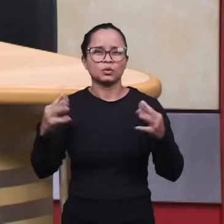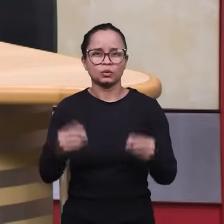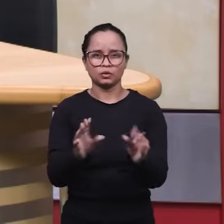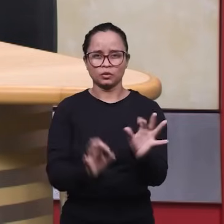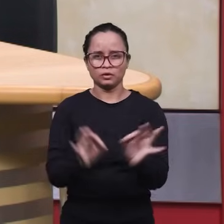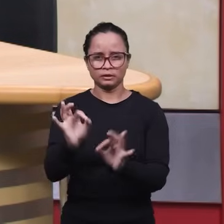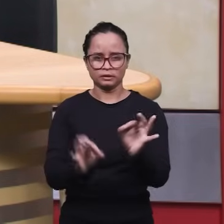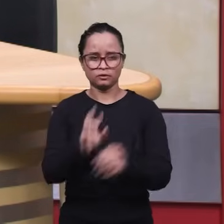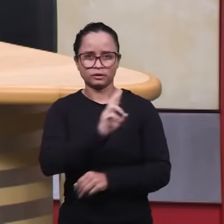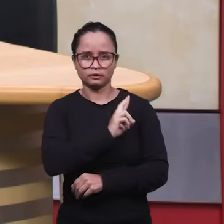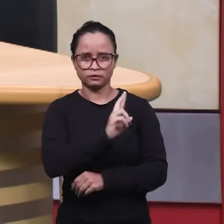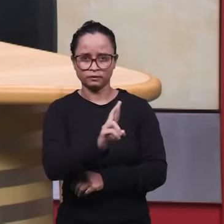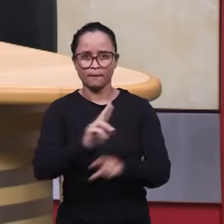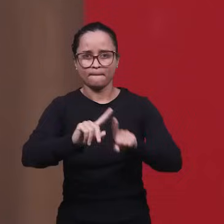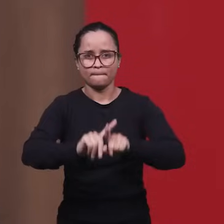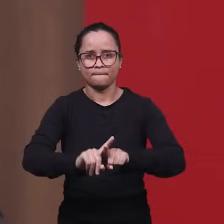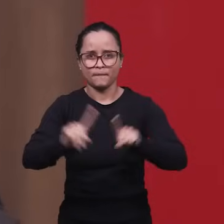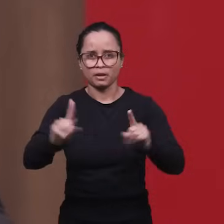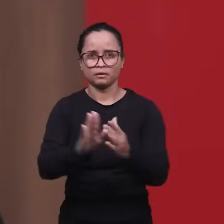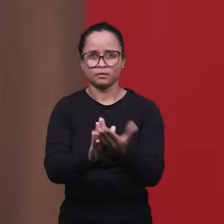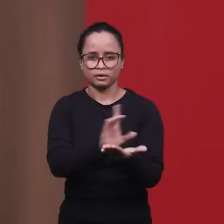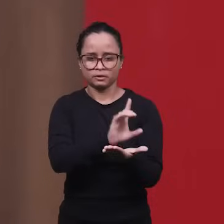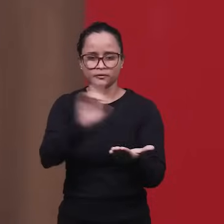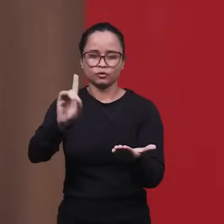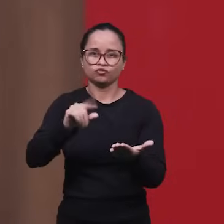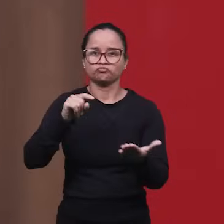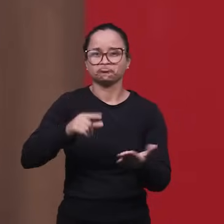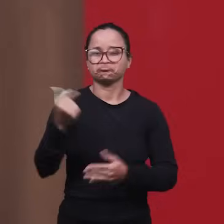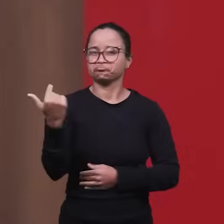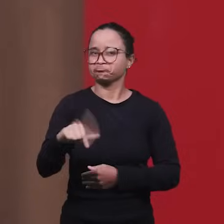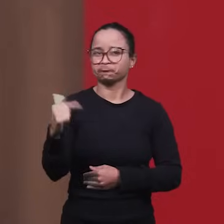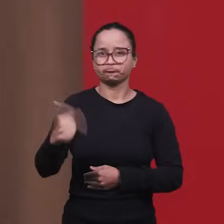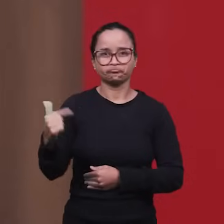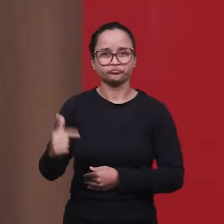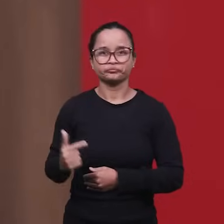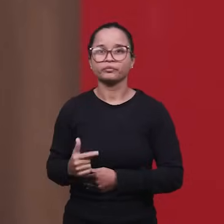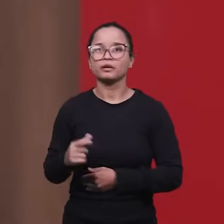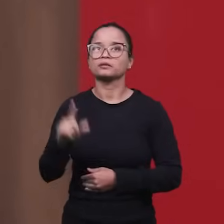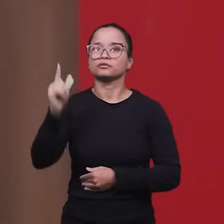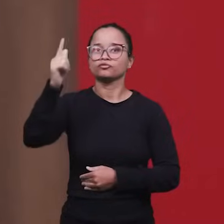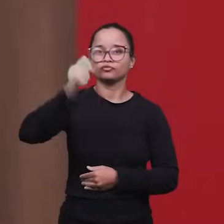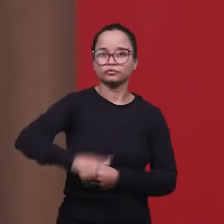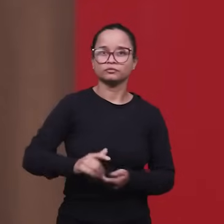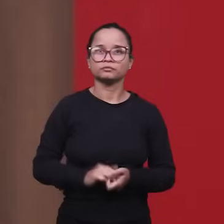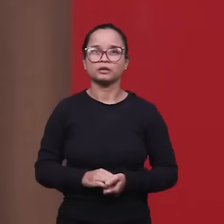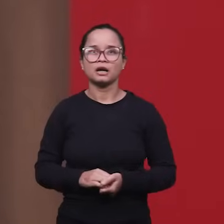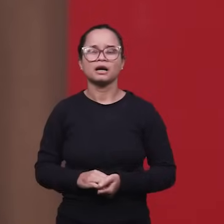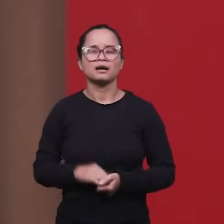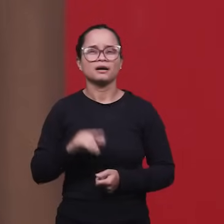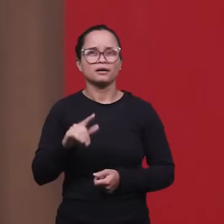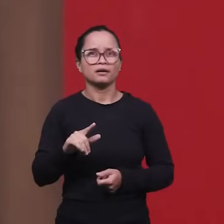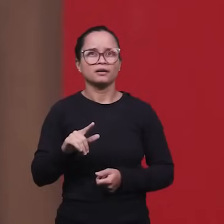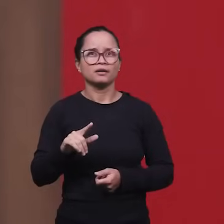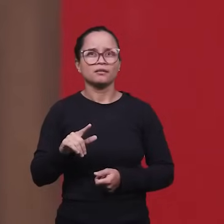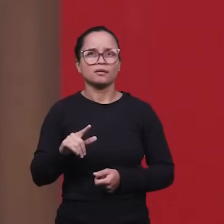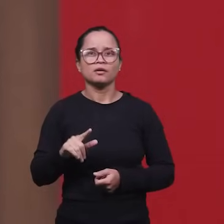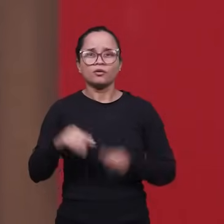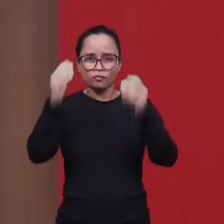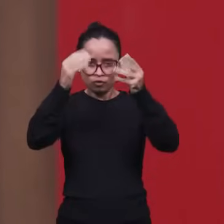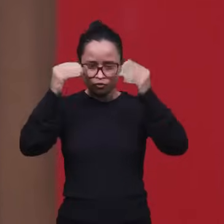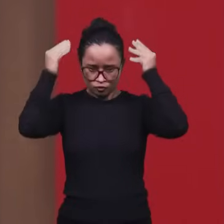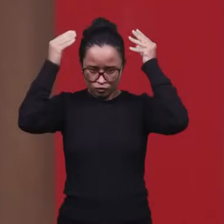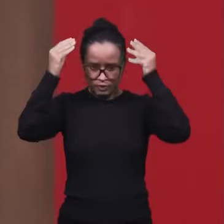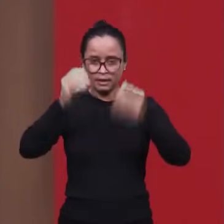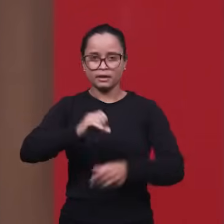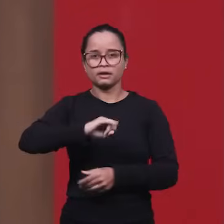a organização religiosa, mas a palavra de Deus não tinha. Até que se reformou lá, fez acho que foi Josias mesmo. Rei